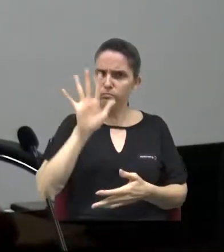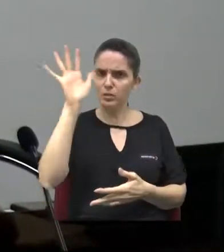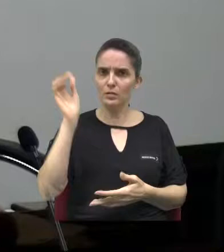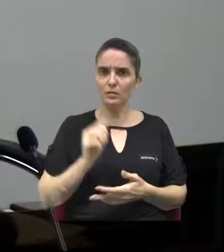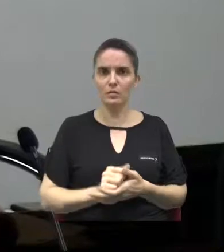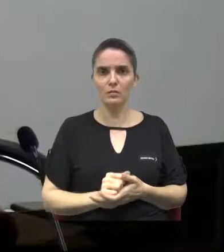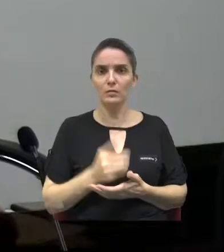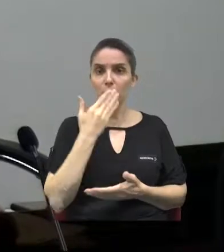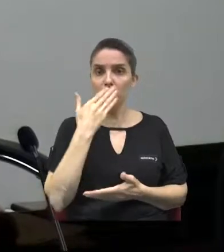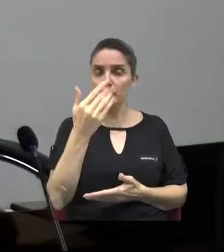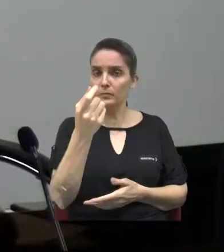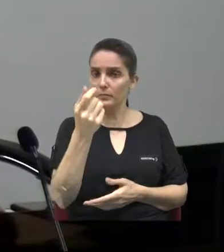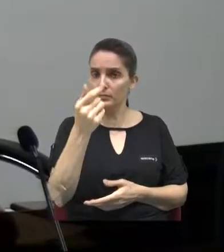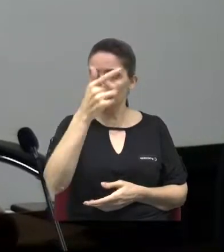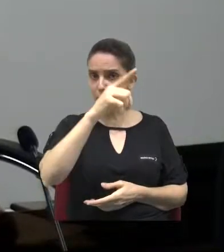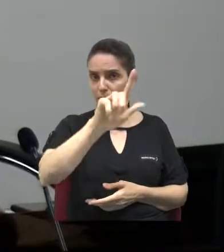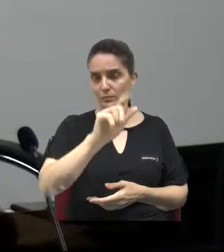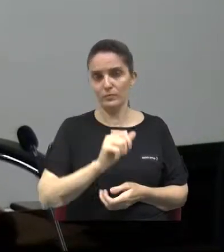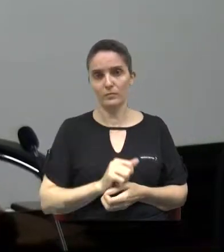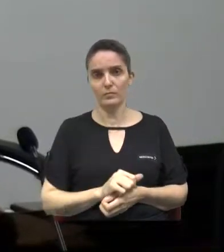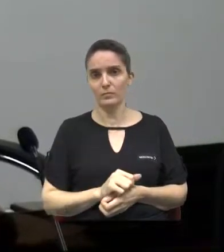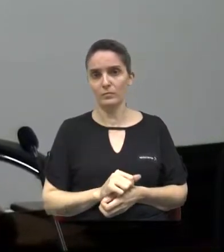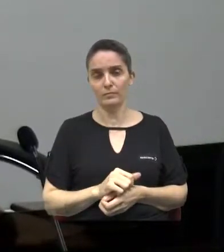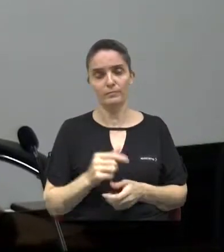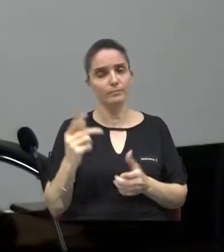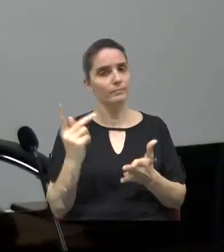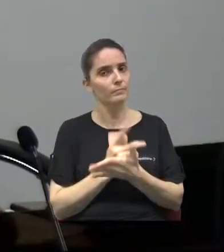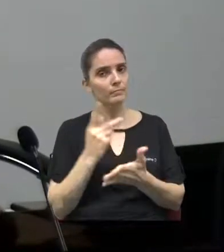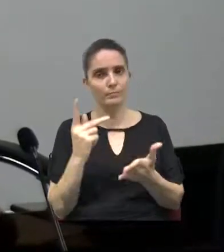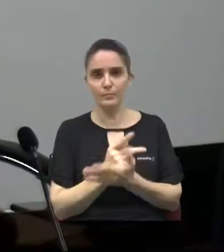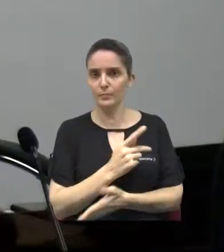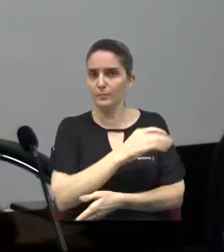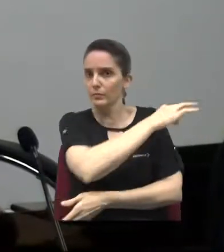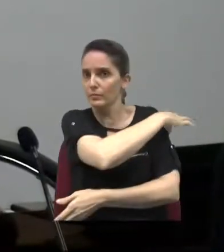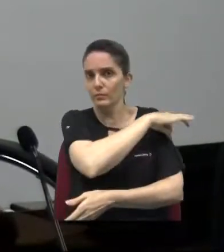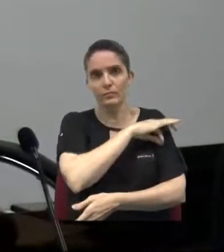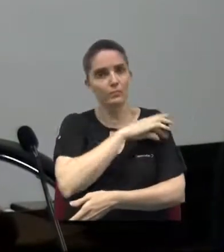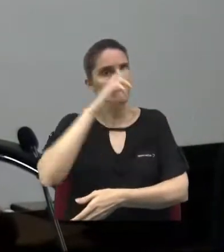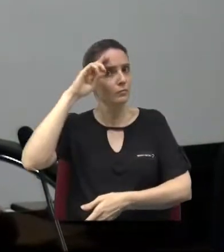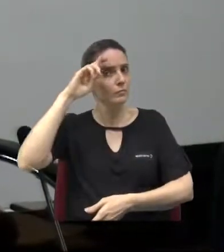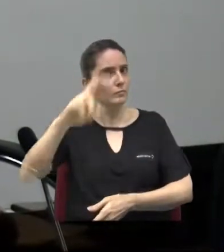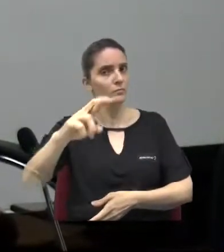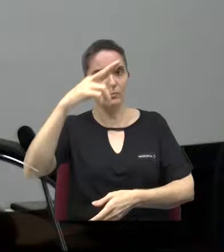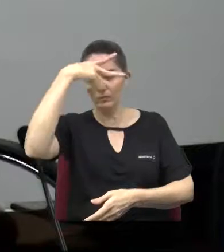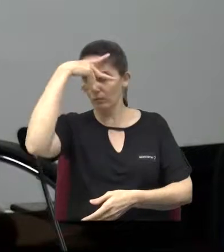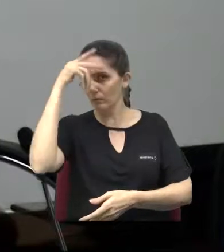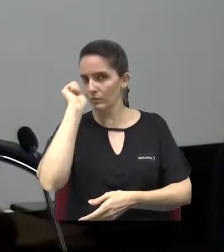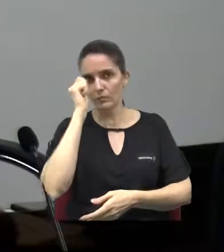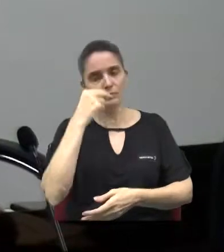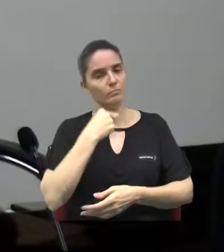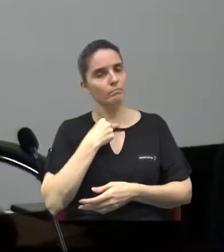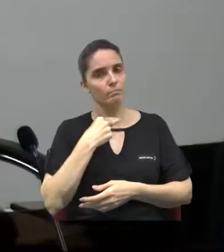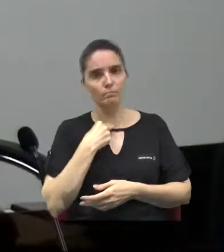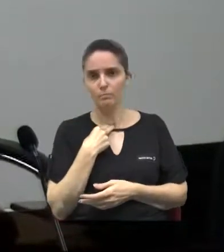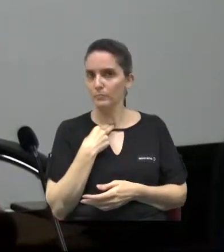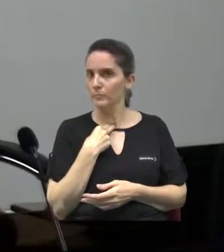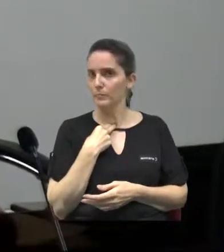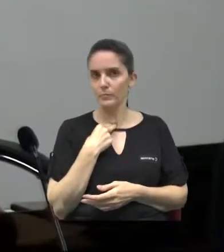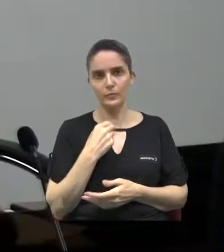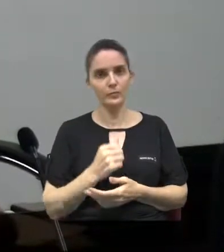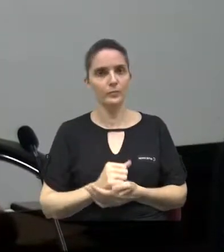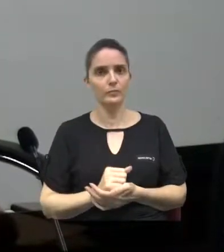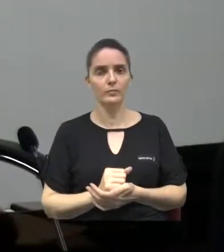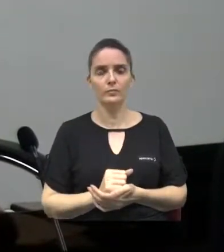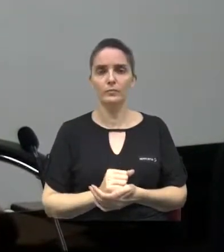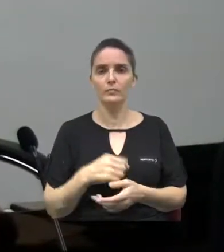ilusão. E seu efeito surge mais tarde. O prefeito não é dono da prefeitura. Ele não deve jogar para frente endividamento só para